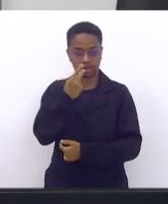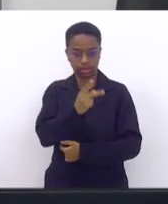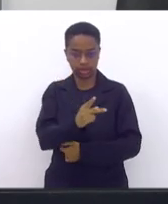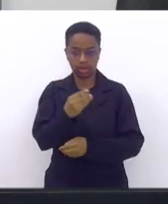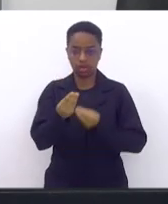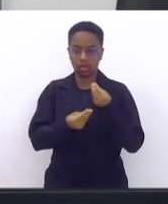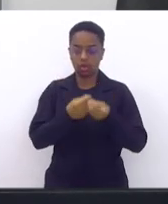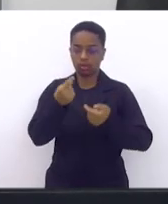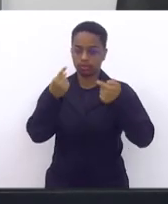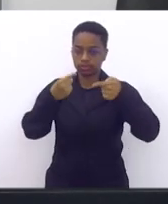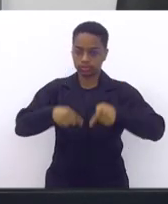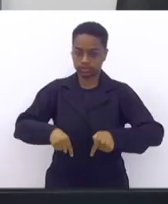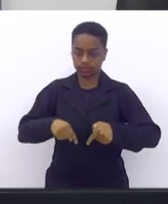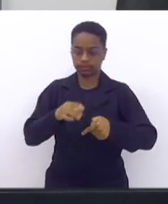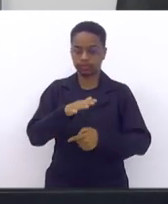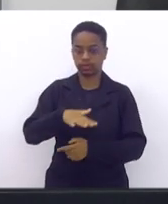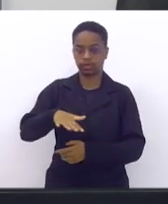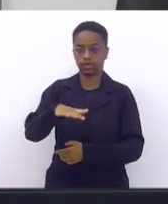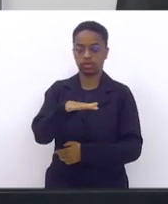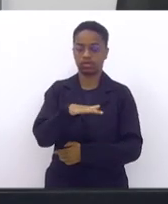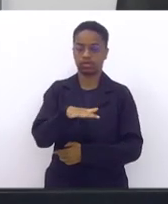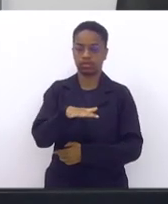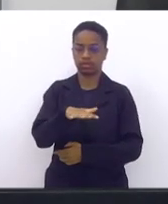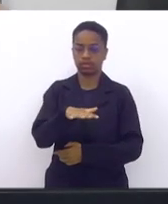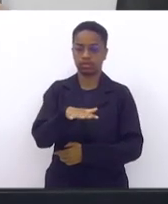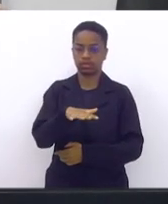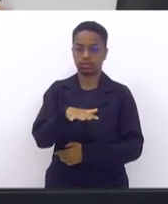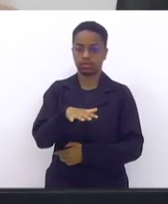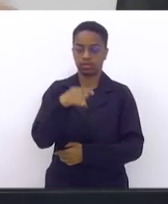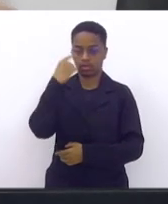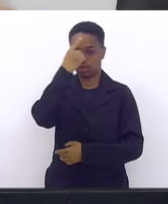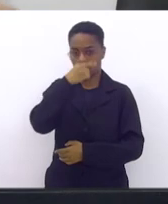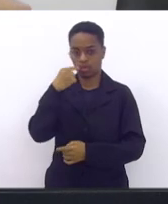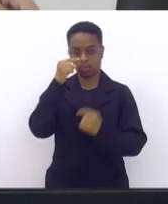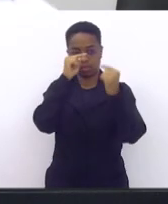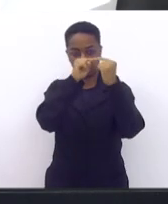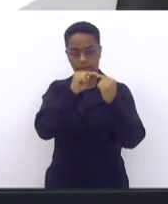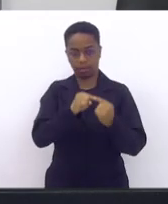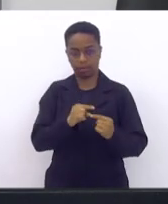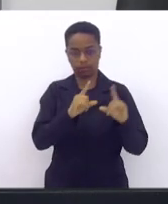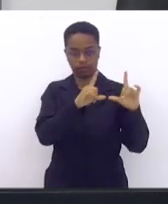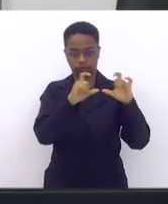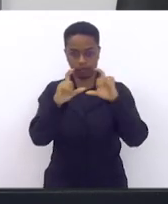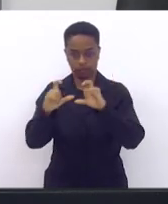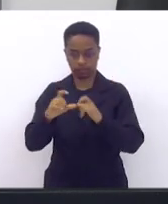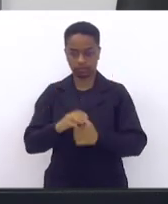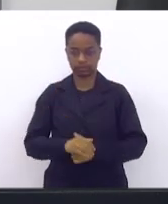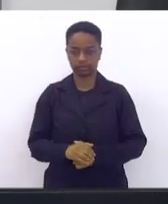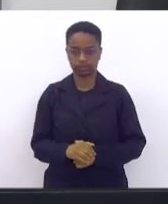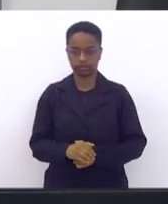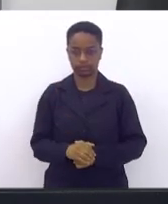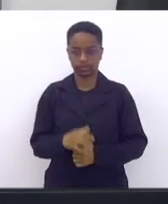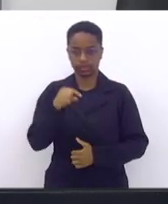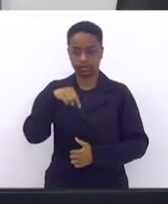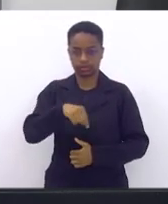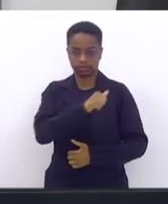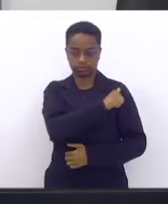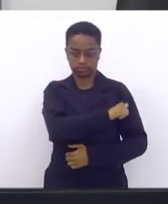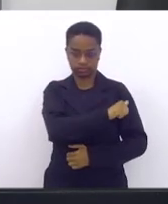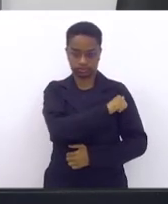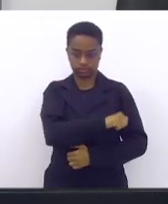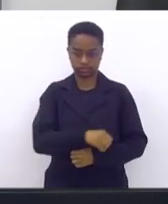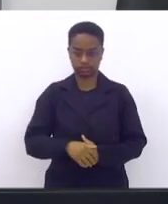os desafios colocados com relação ao reconhecimento fotográfico no âmbito do Estado do Rio de